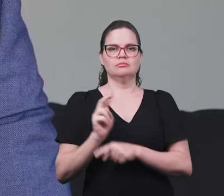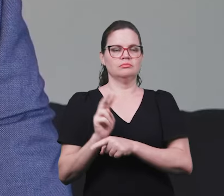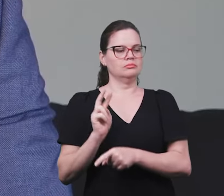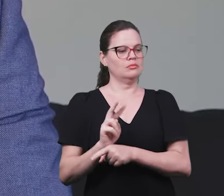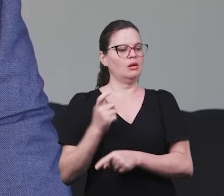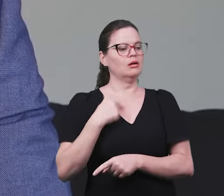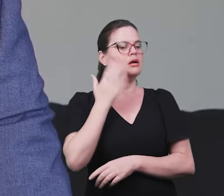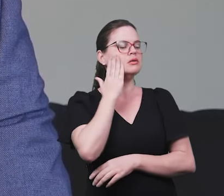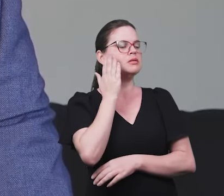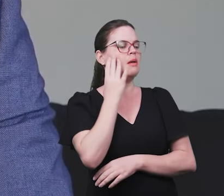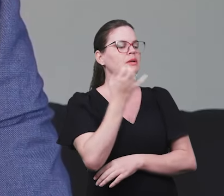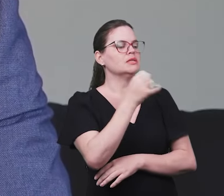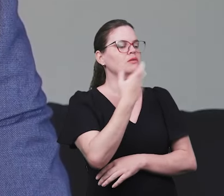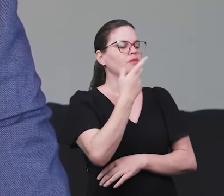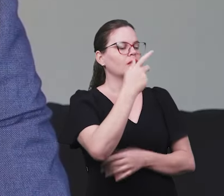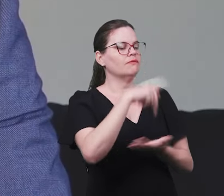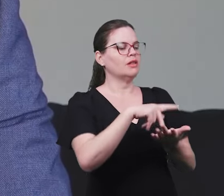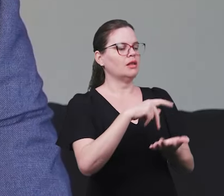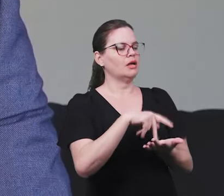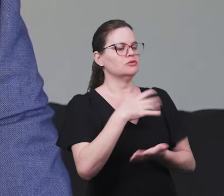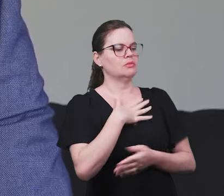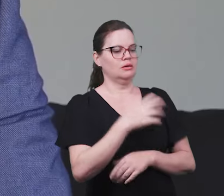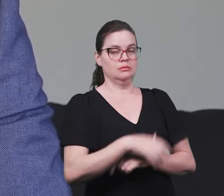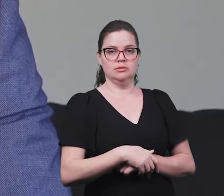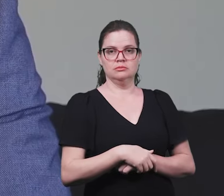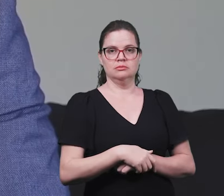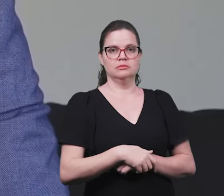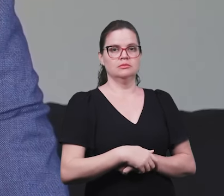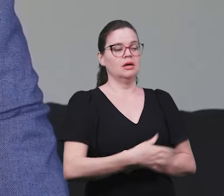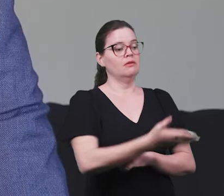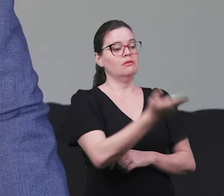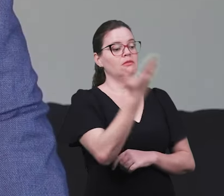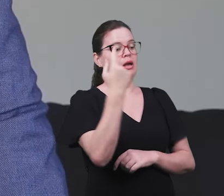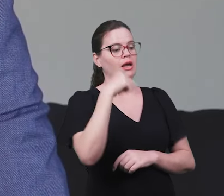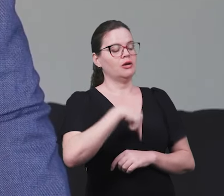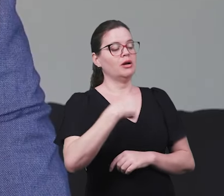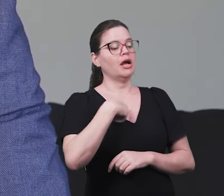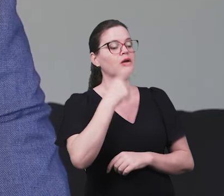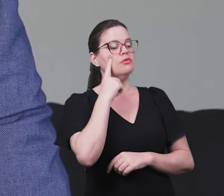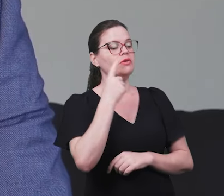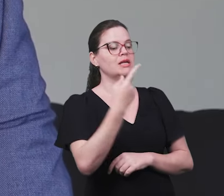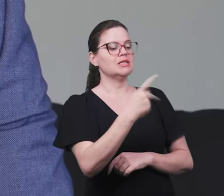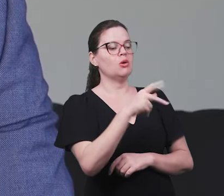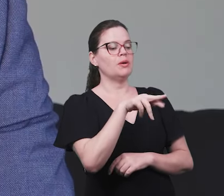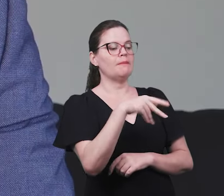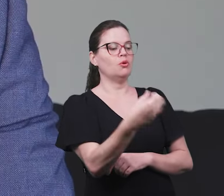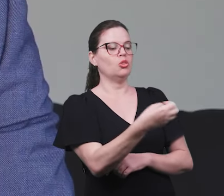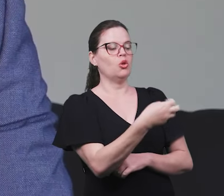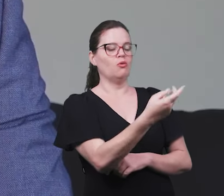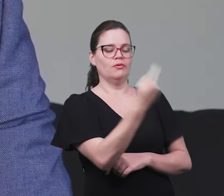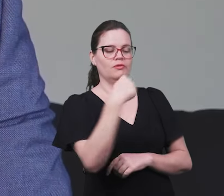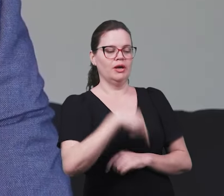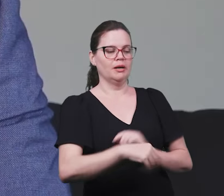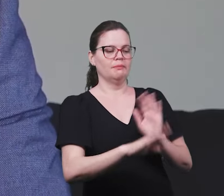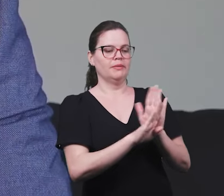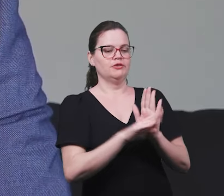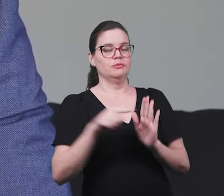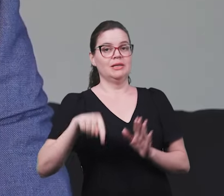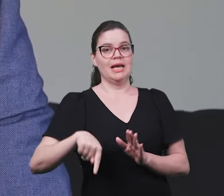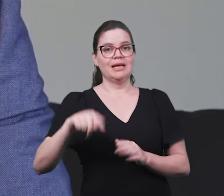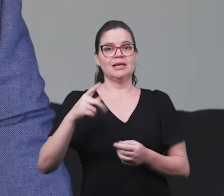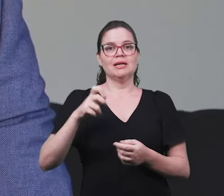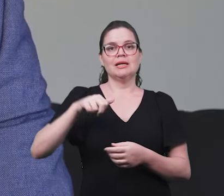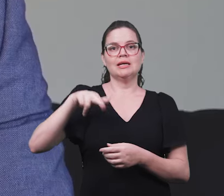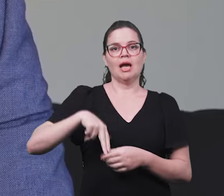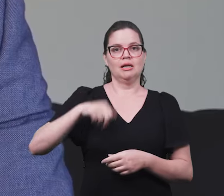pois eu quero saber se vocês estão falando a verdade. E era necessário trazer Benjamim. E Simeão fica ali como